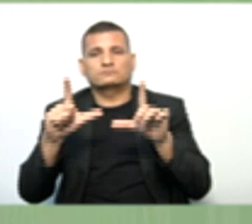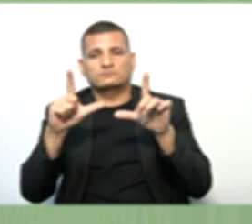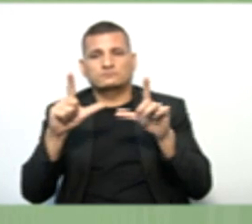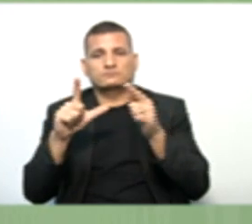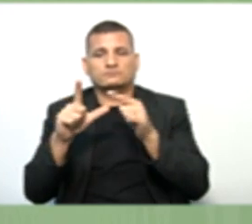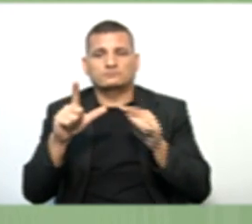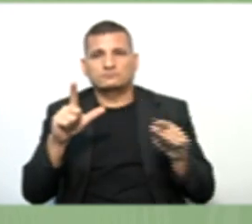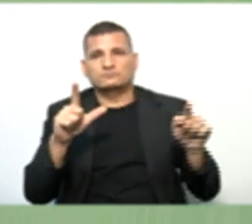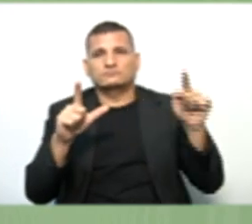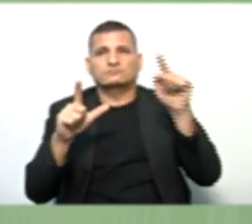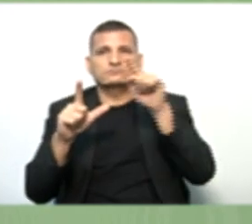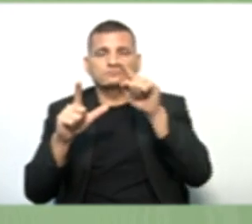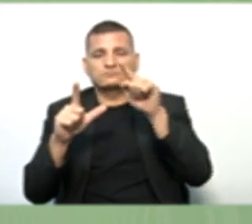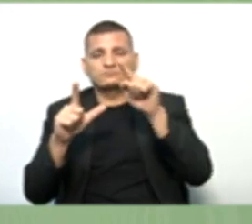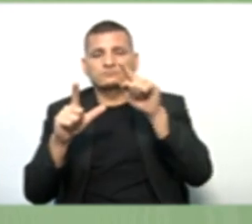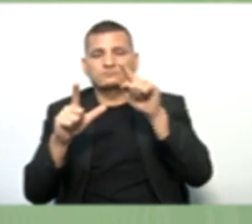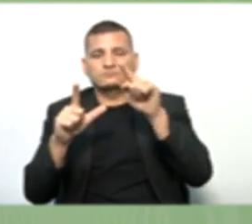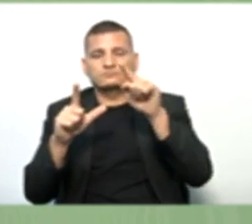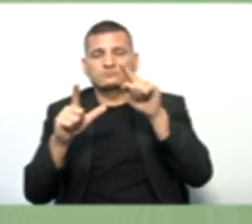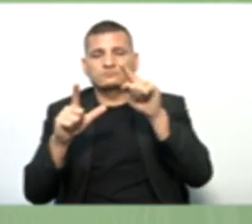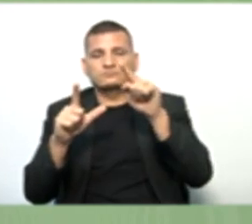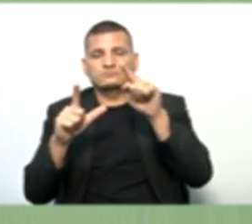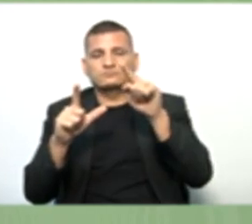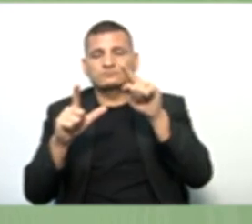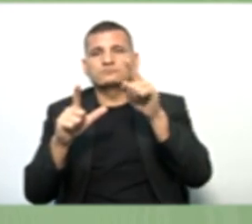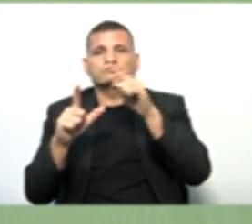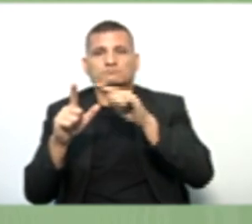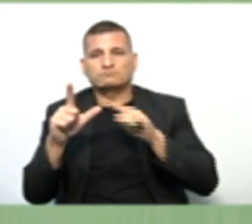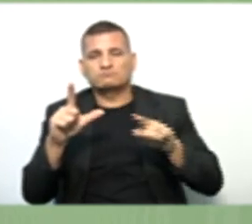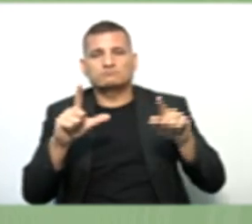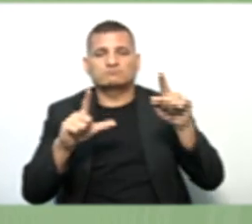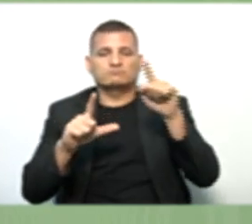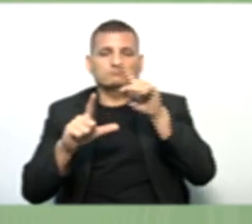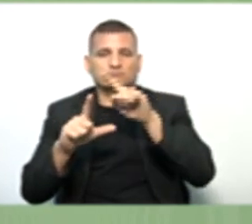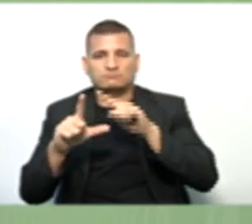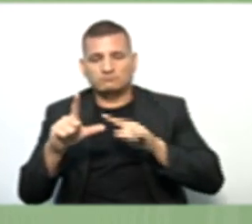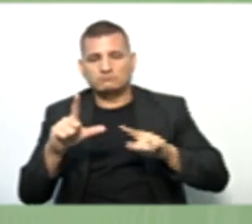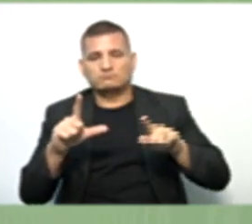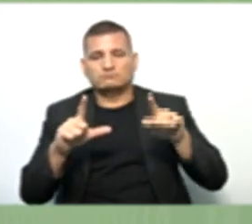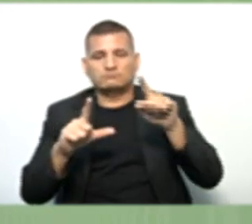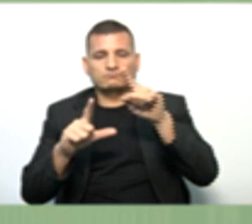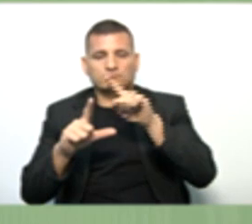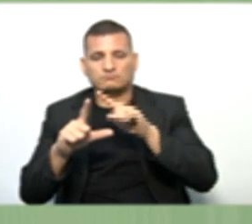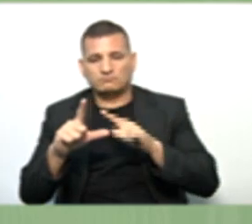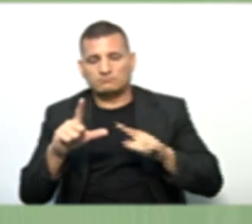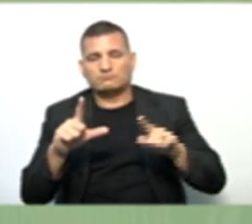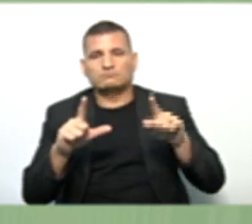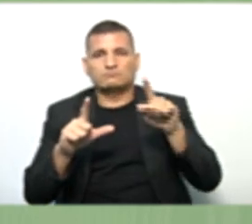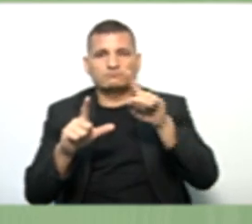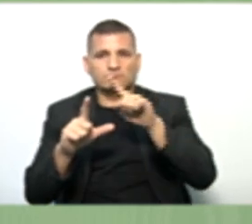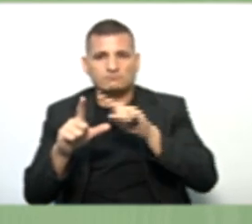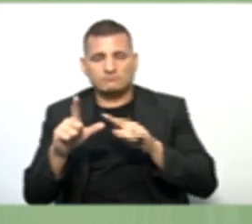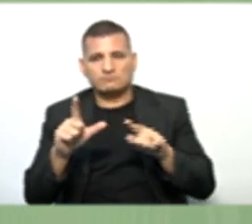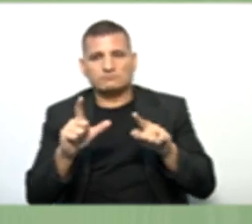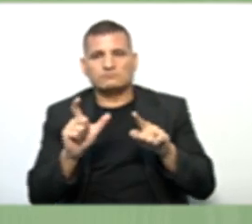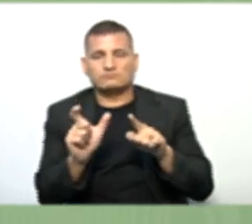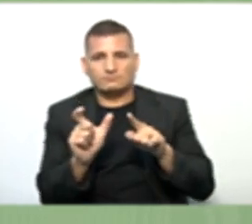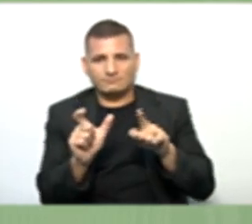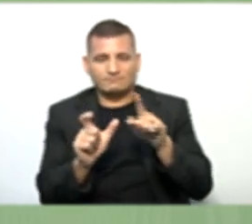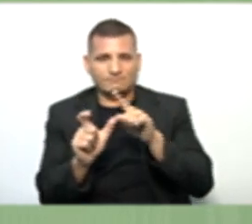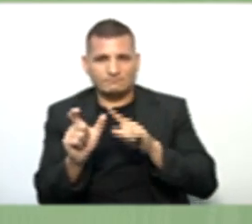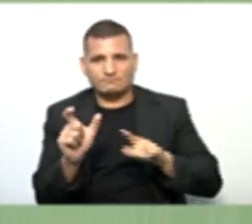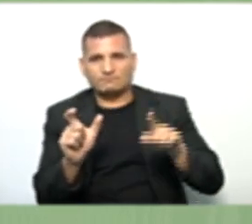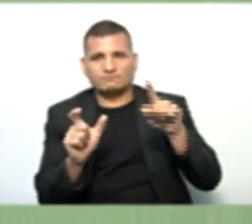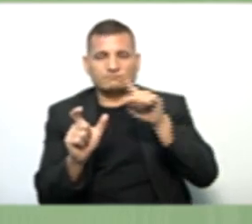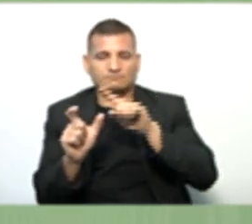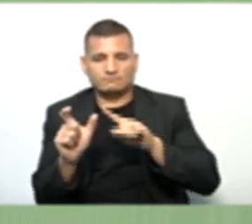condição de novo. Condição verdadeira, e ele vai ficar nesse ciclo aqui, while, enquanto a condição é